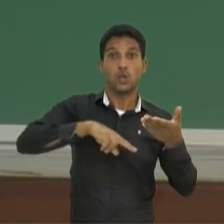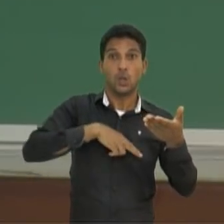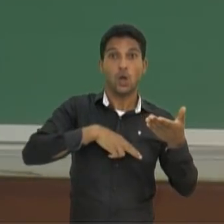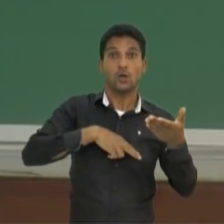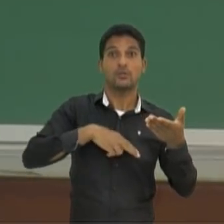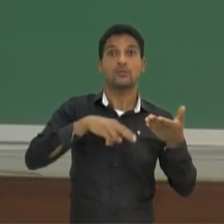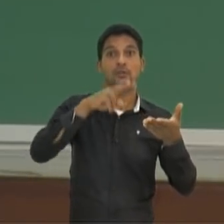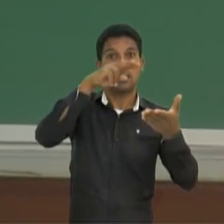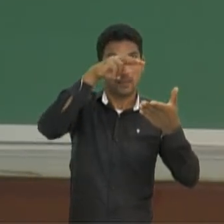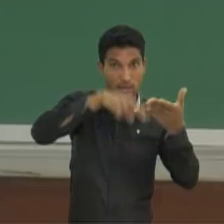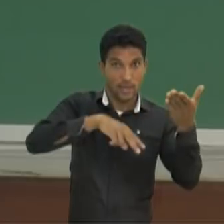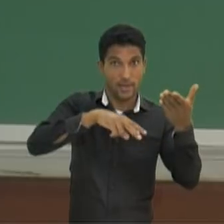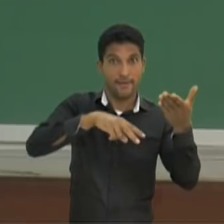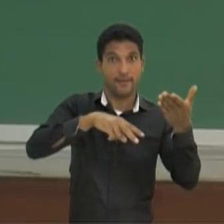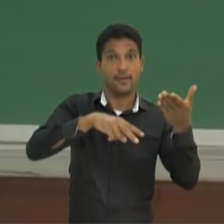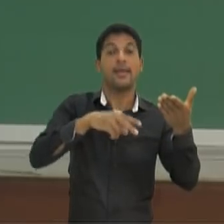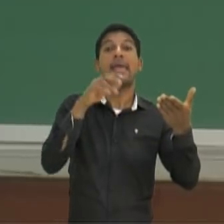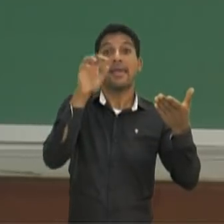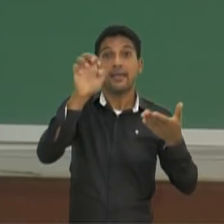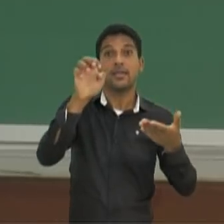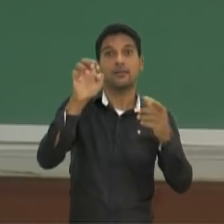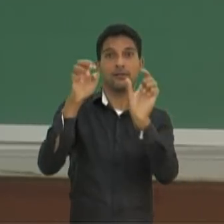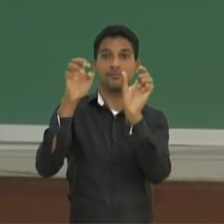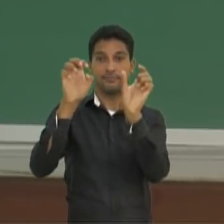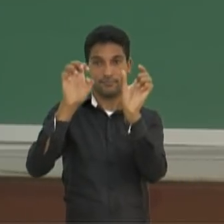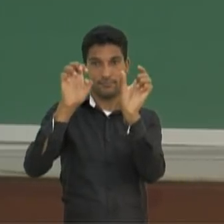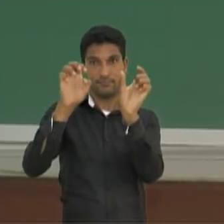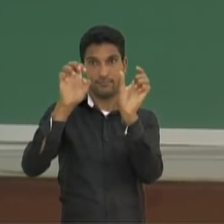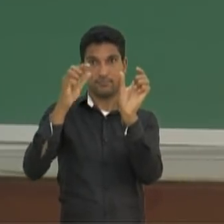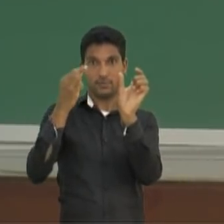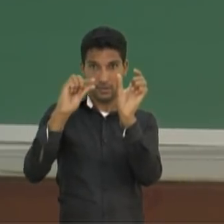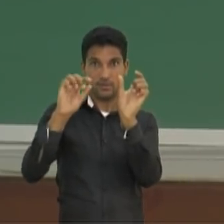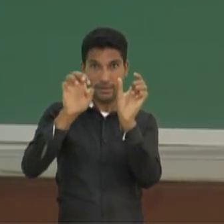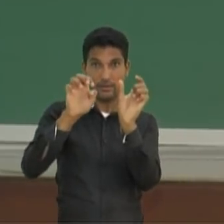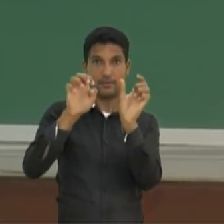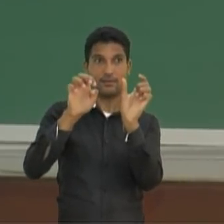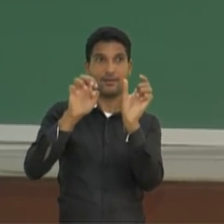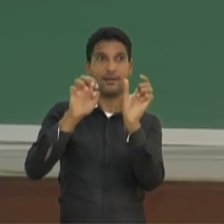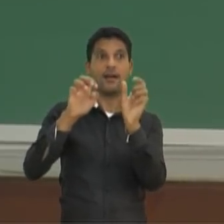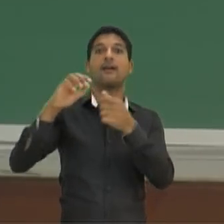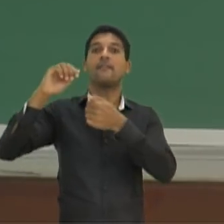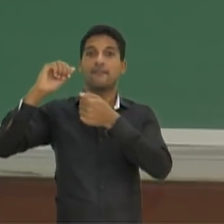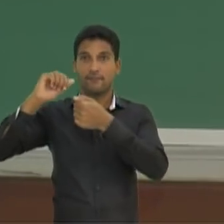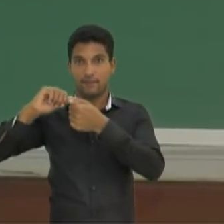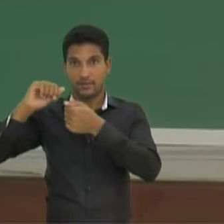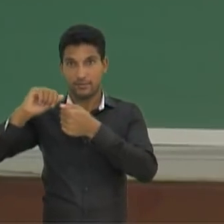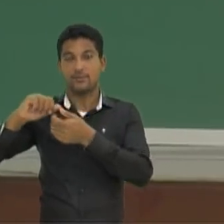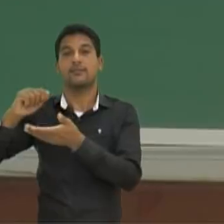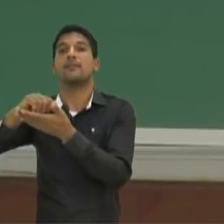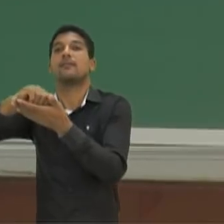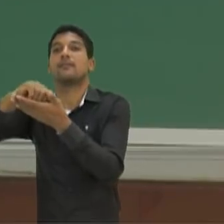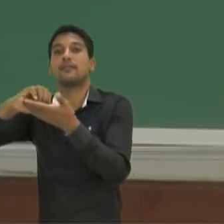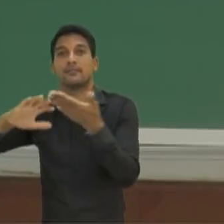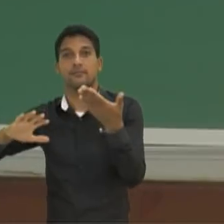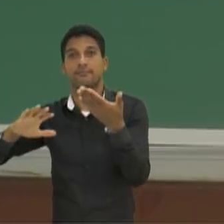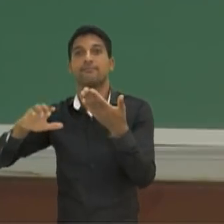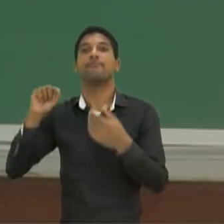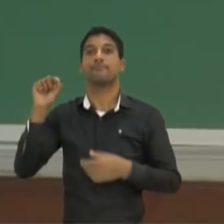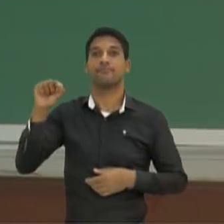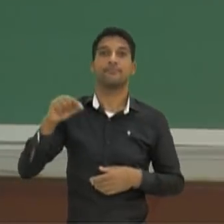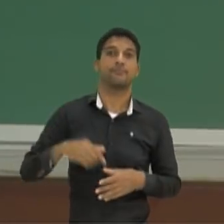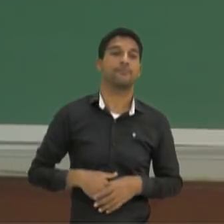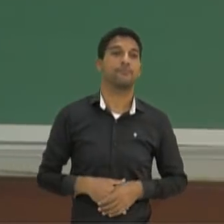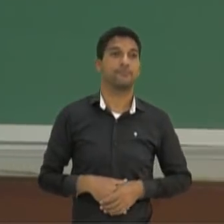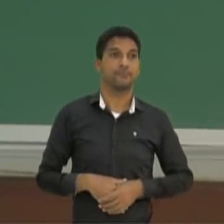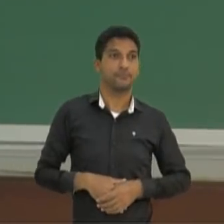somo ali as ideias, né? Contraio, e assim o meu texto fica mais coeso, então dá mais coesão, né? Fica mais, digamos